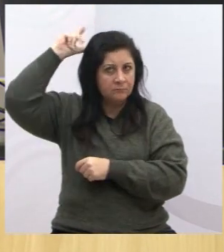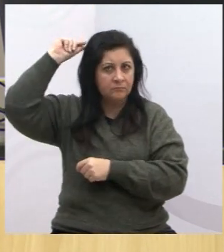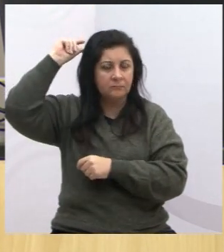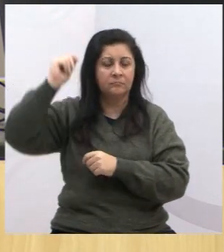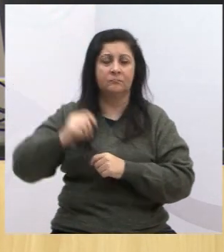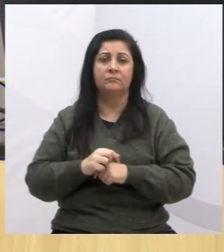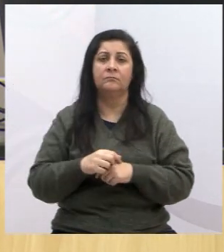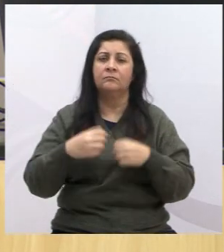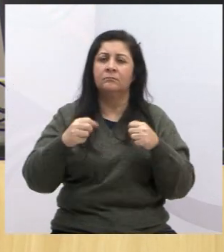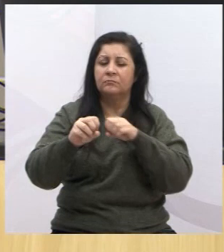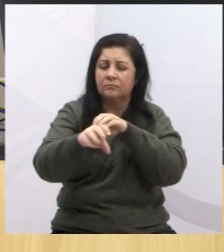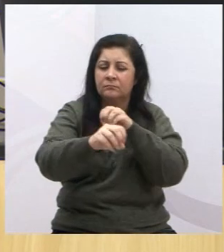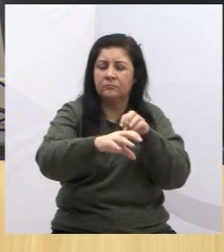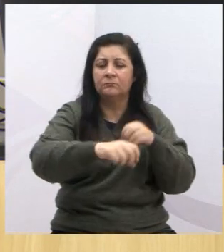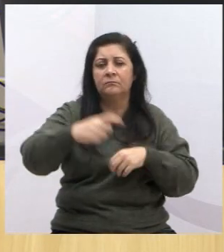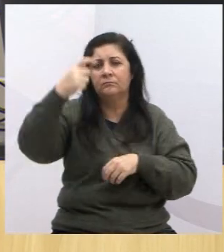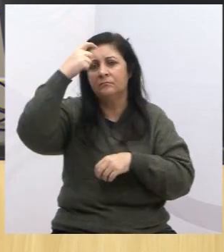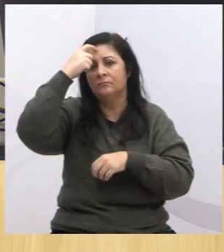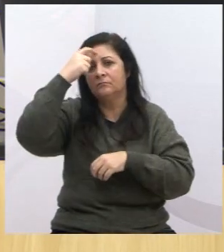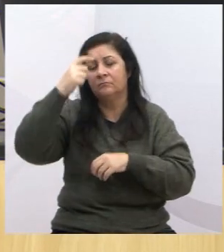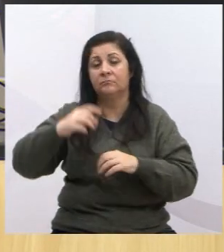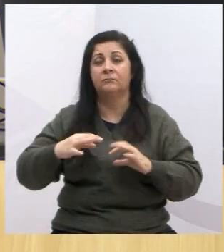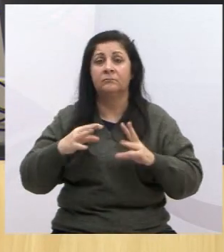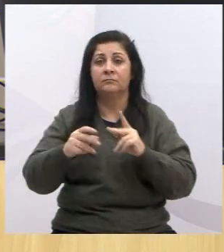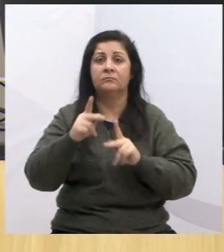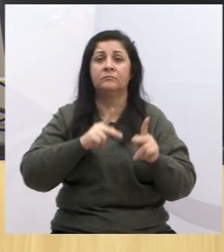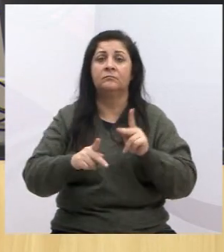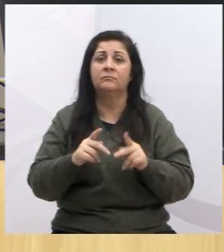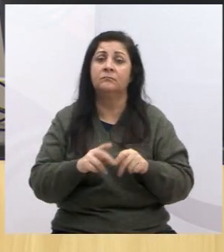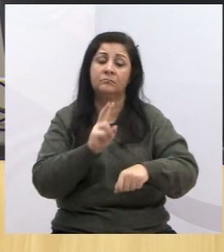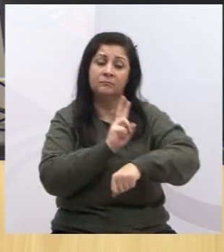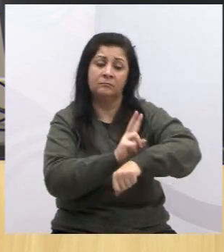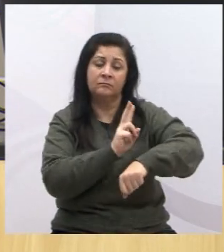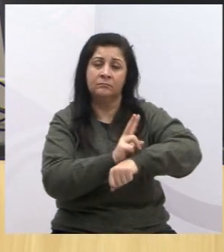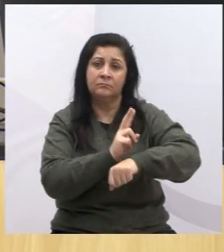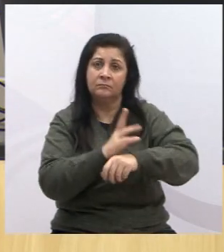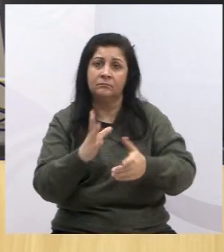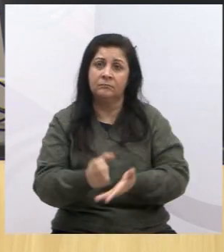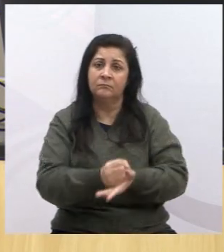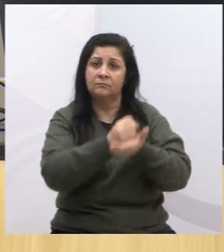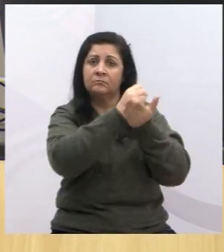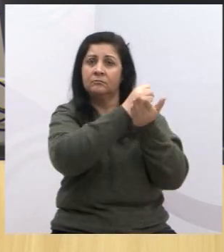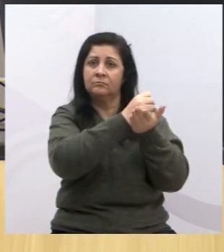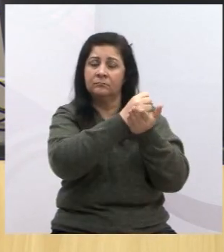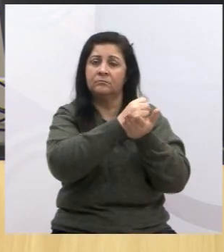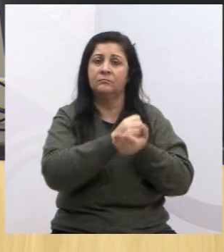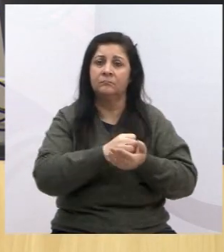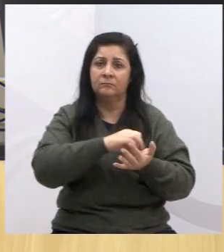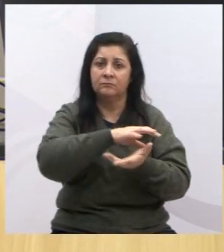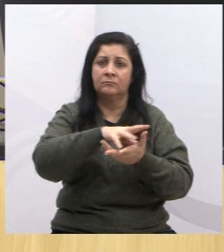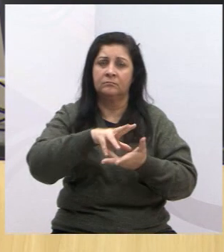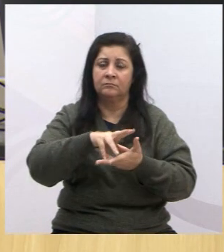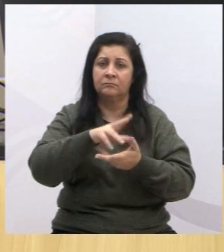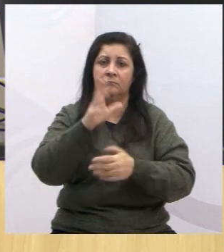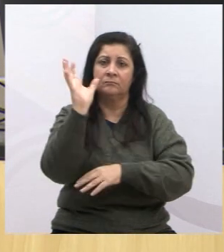a população em geral sobre a necessidade emergencial de proteger e recuperar a Mata Atlântica brasileira,